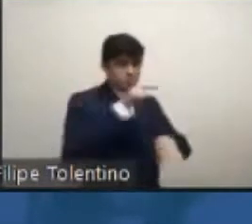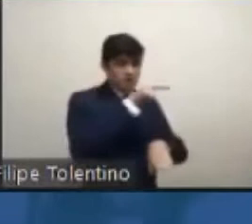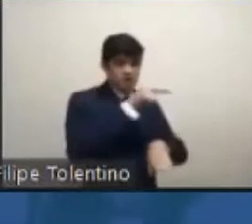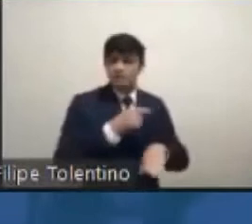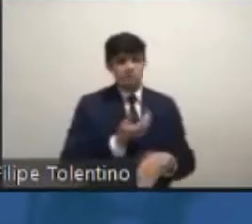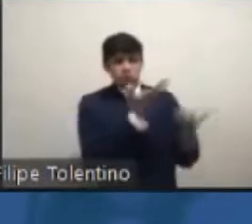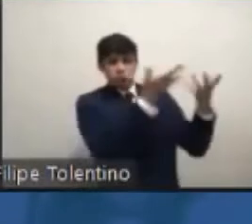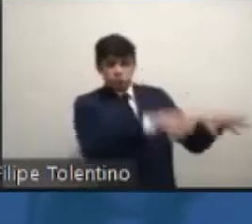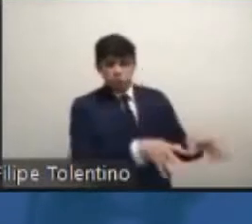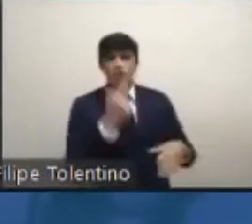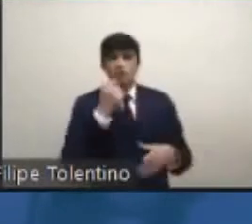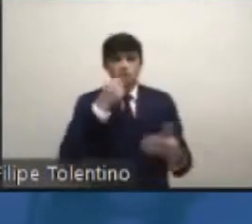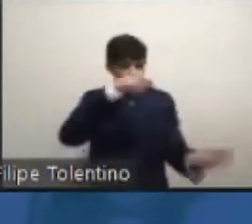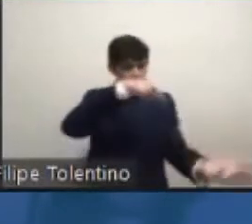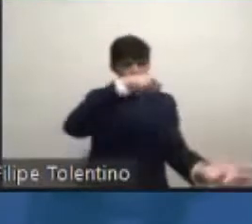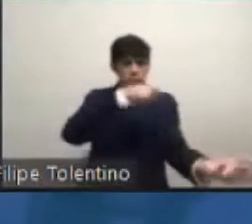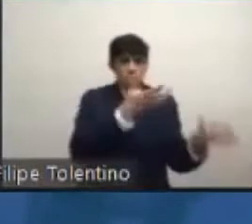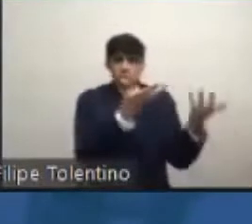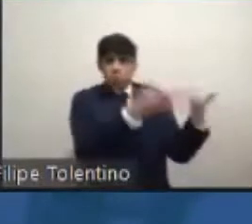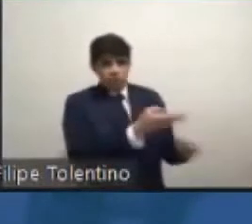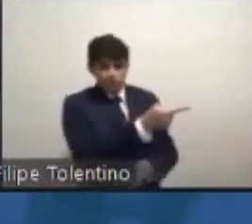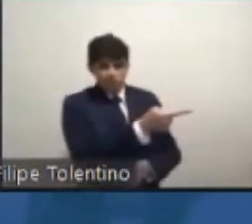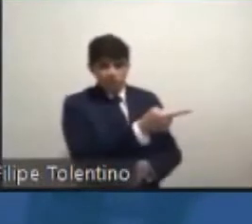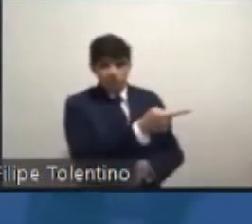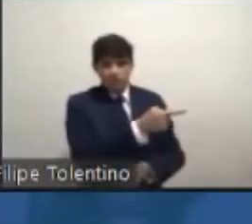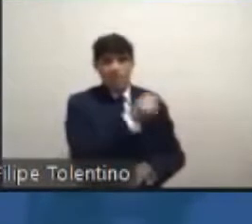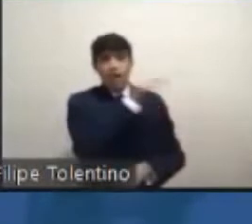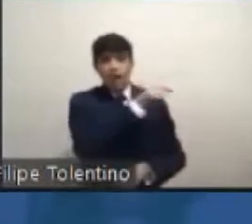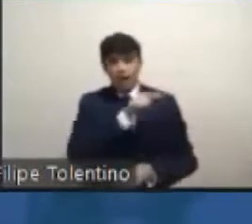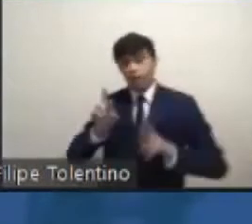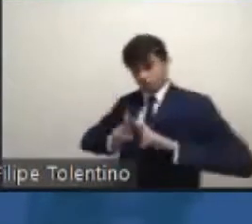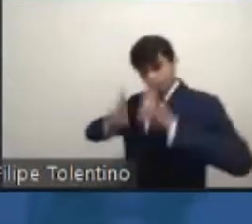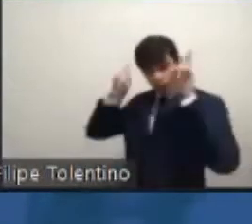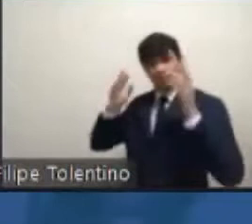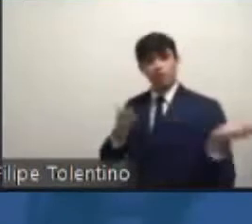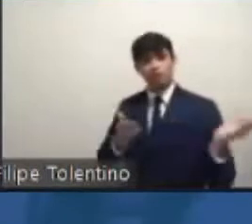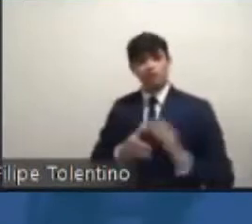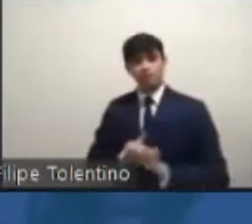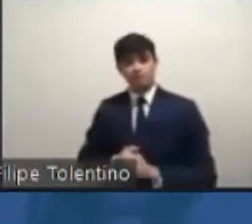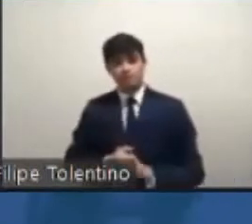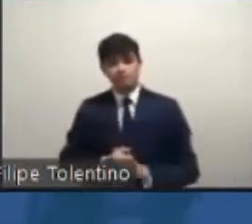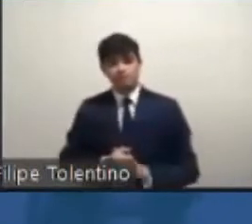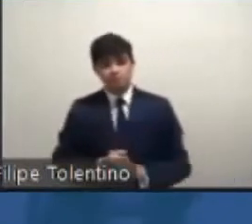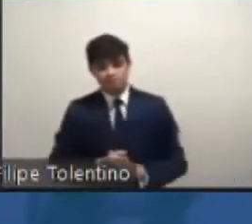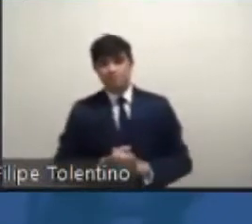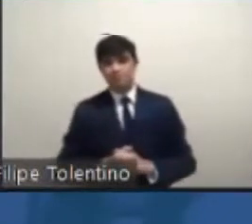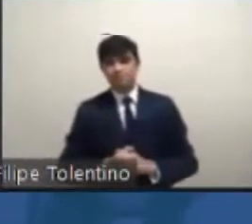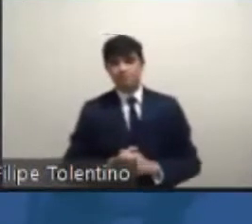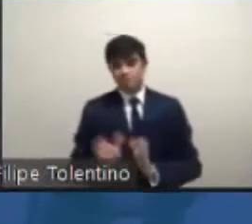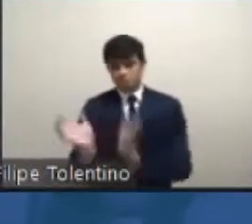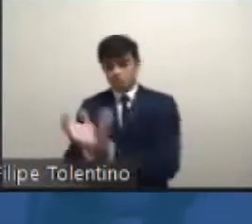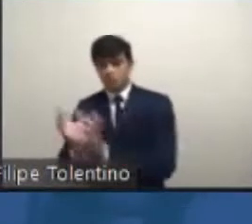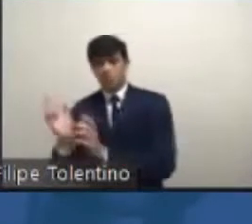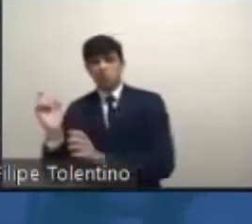deve ser respeitada ou não. Houve uma entrevista da Procuradora Federal Débora Duprá, onde ela já tinha se manifestado sobre isso,